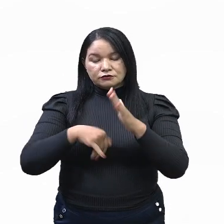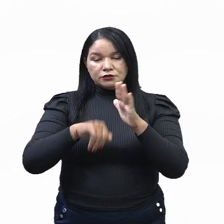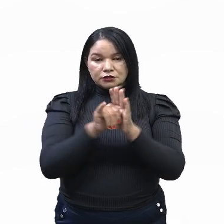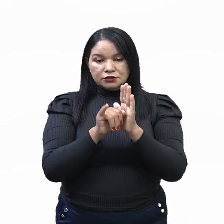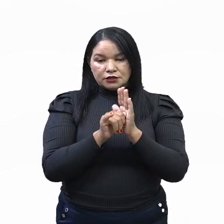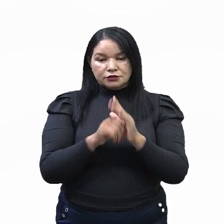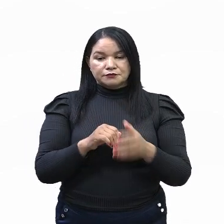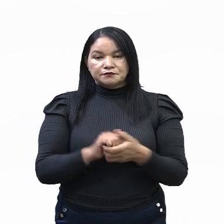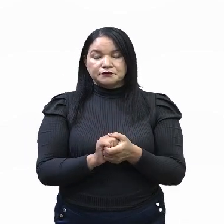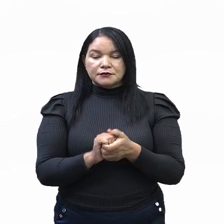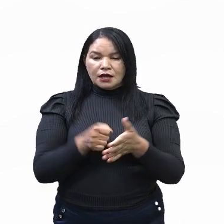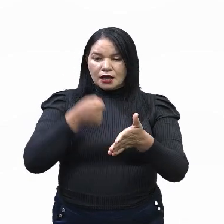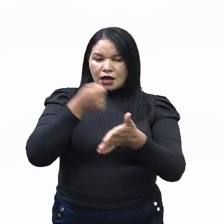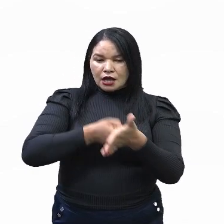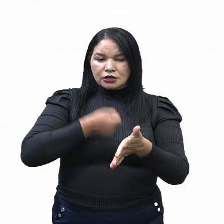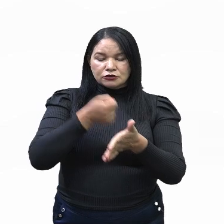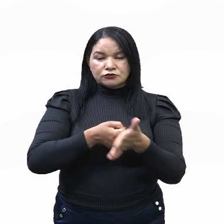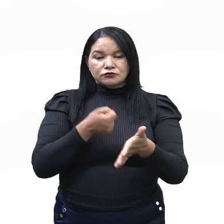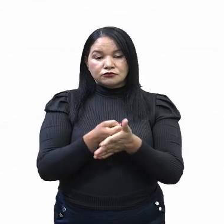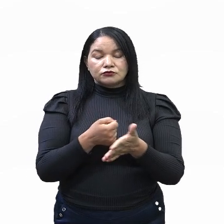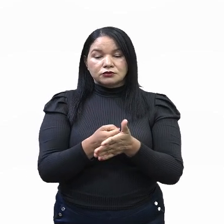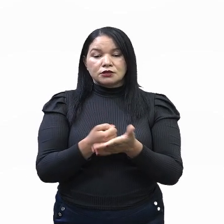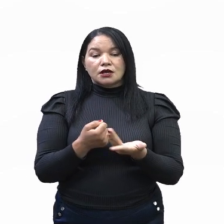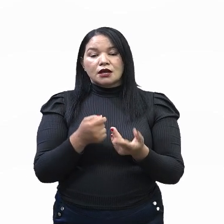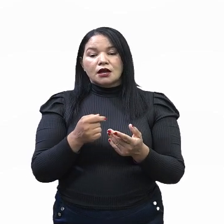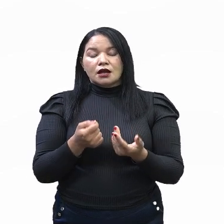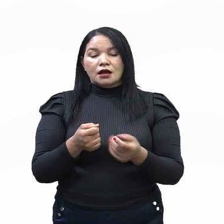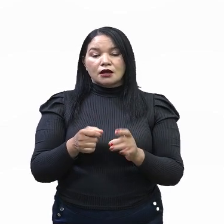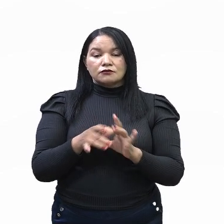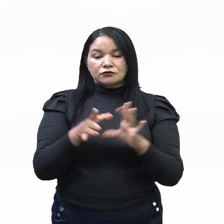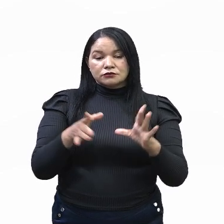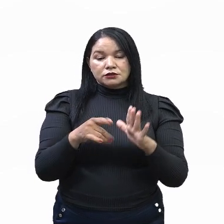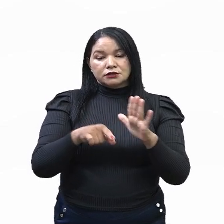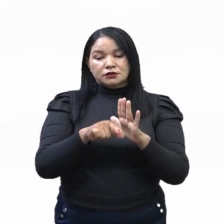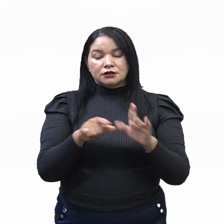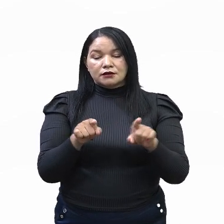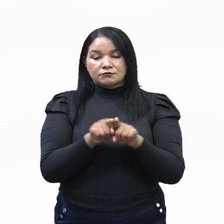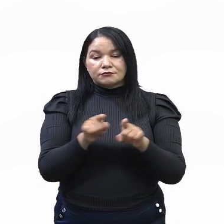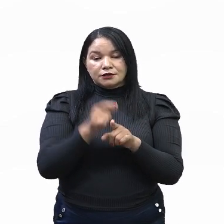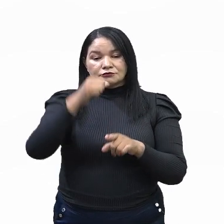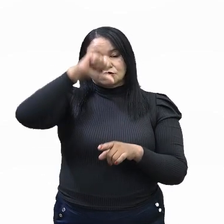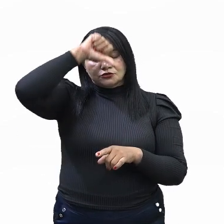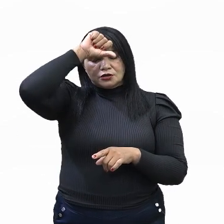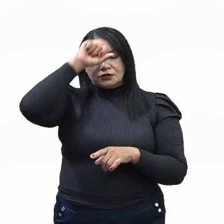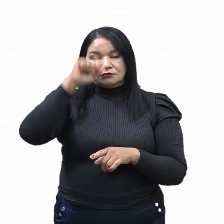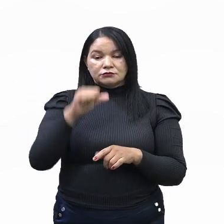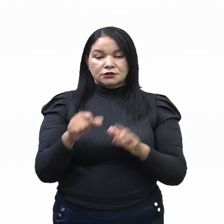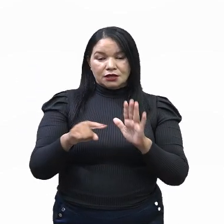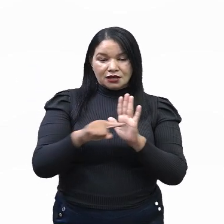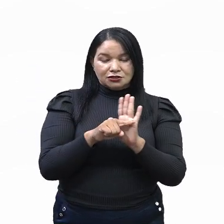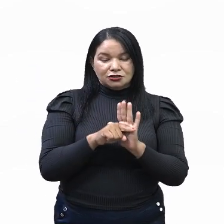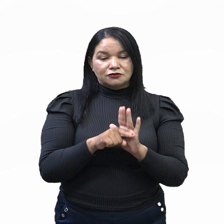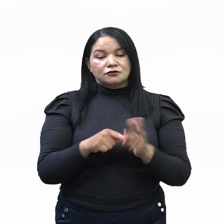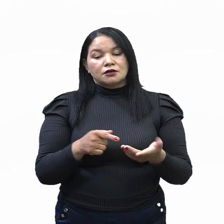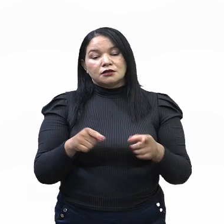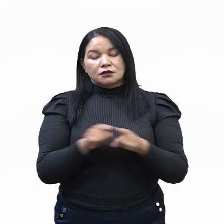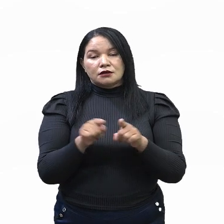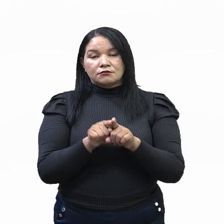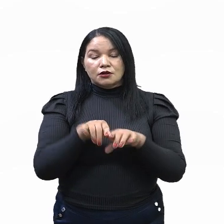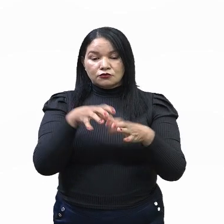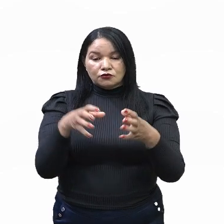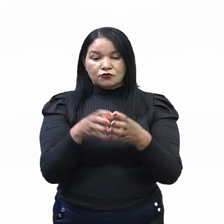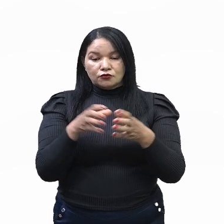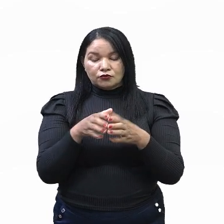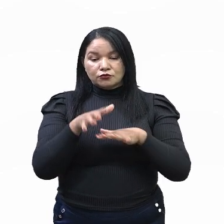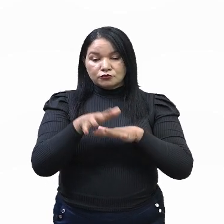contra a invisibilidade e estereótipos negativos. Movimento negro tem papel crucial na